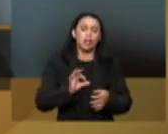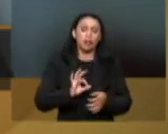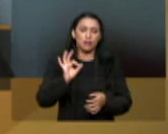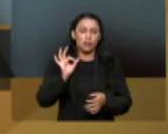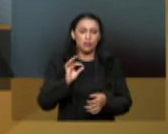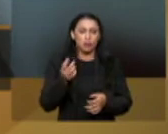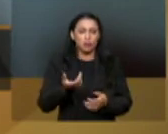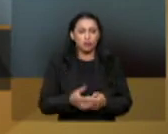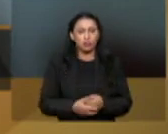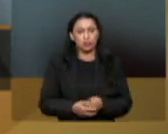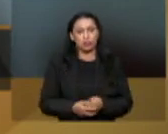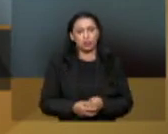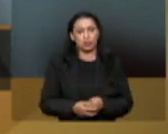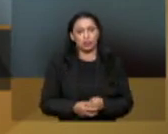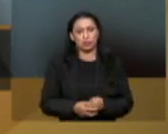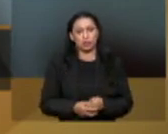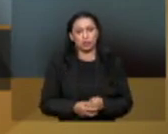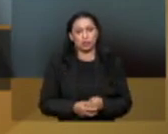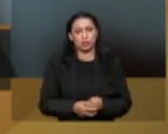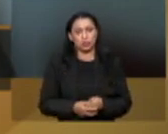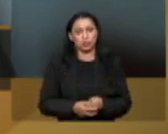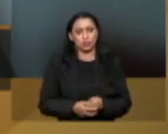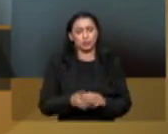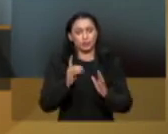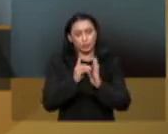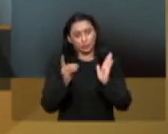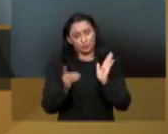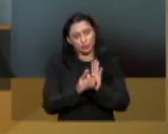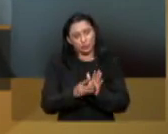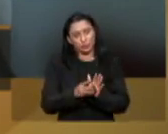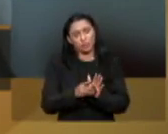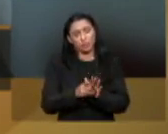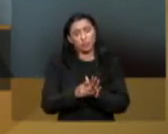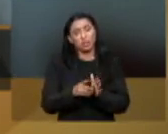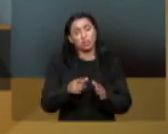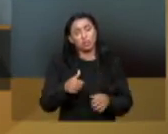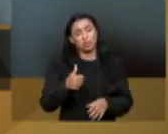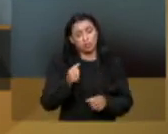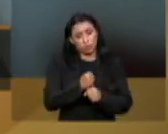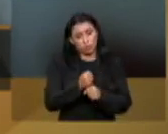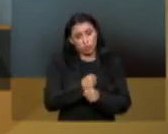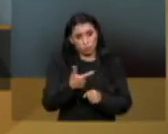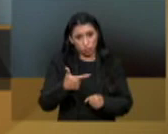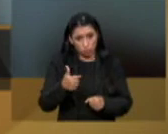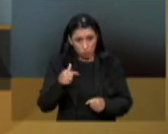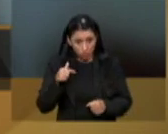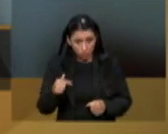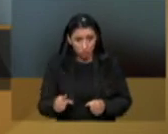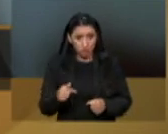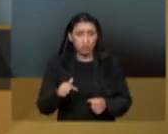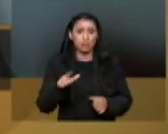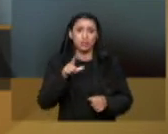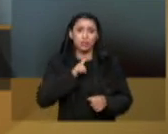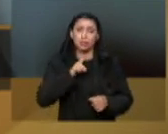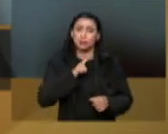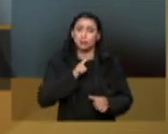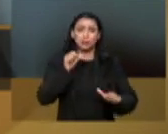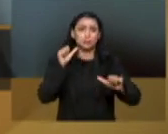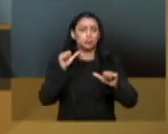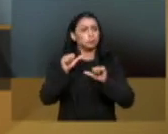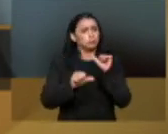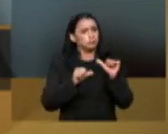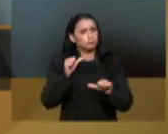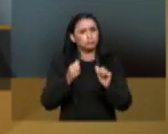álcool. Com o decreto 9.101/2017, houve majoração de todos esses